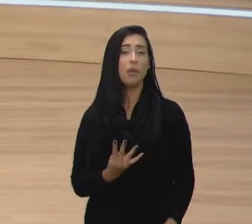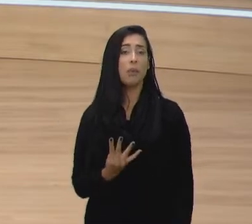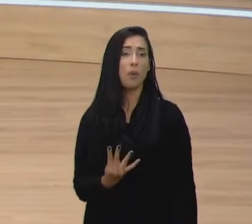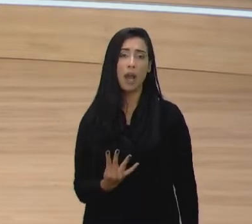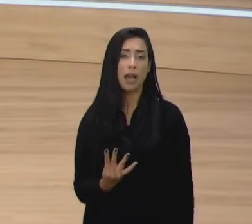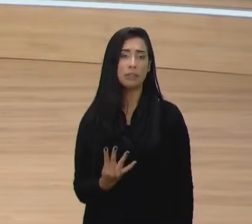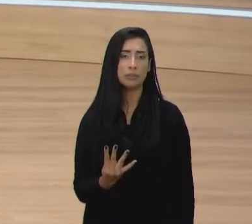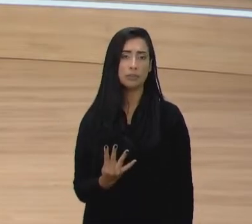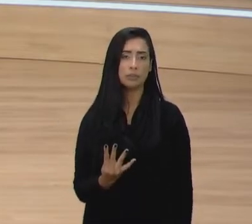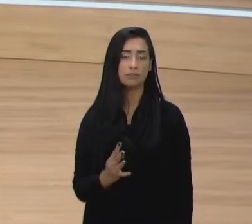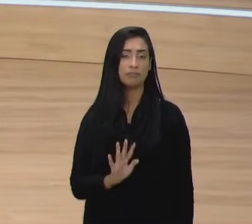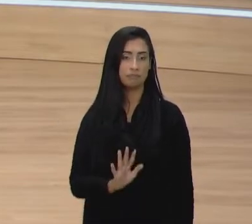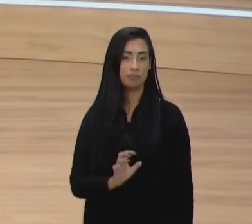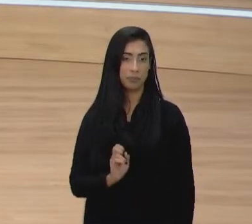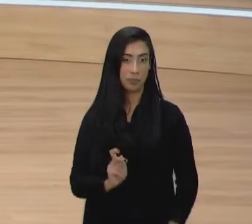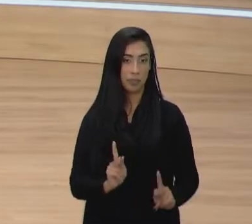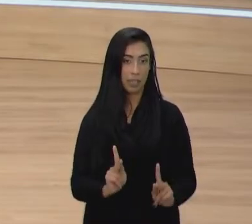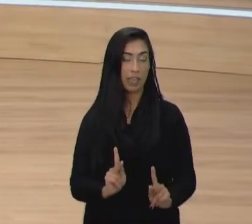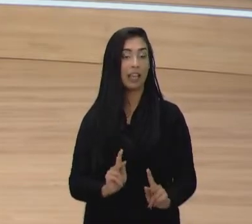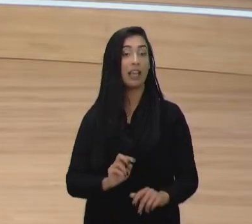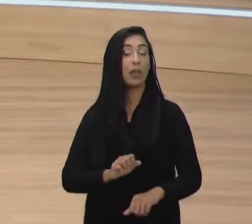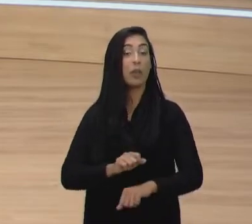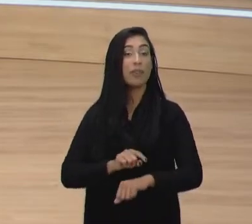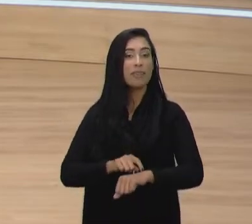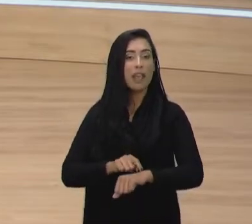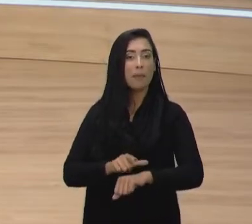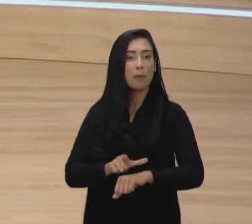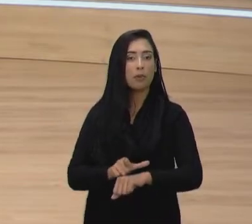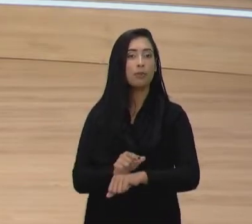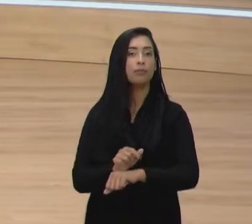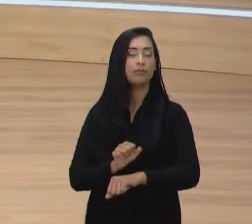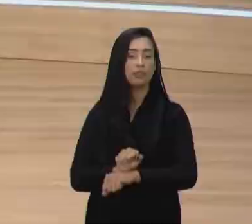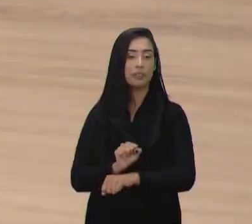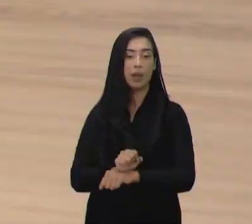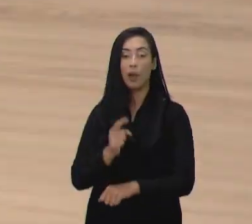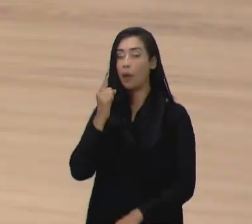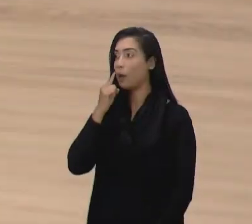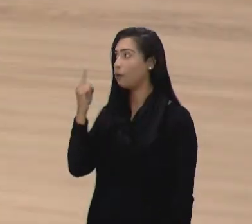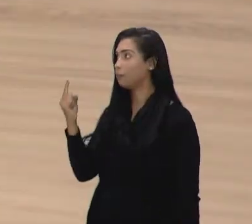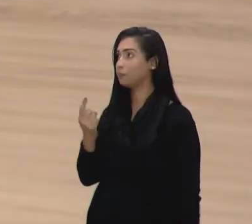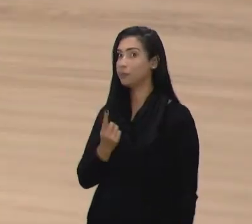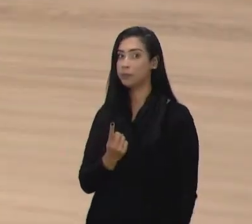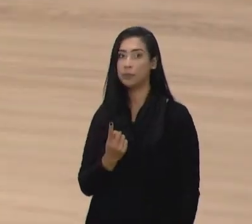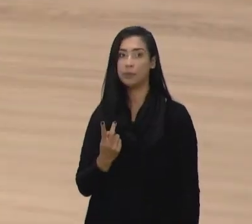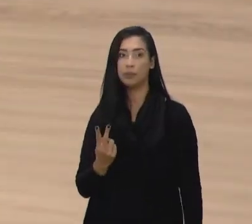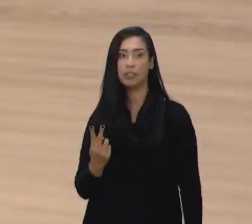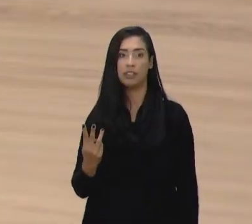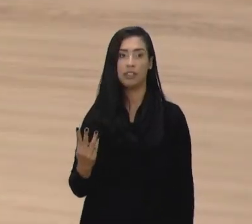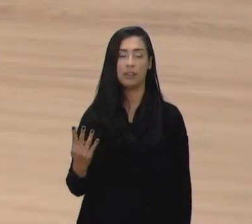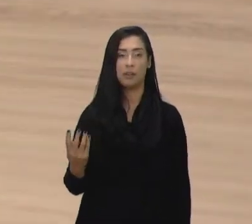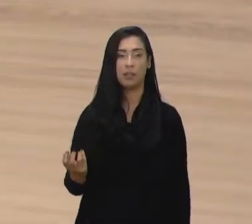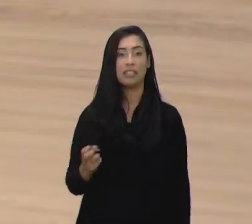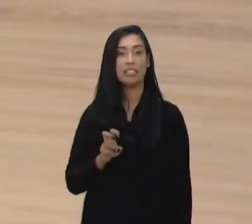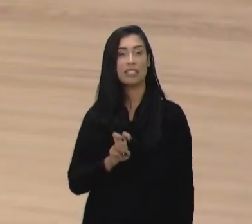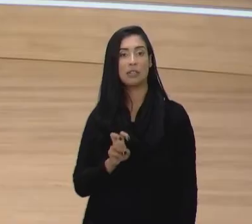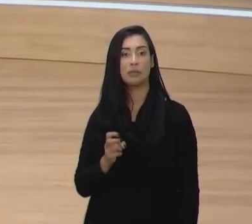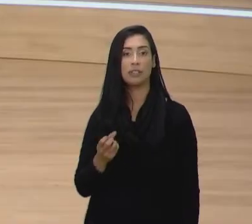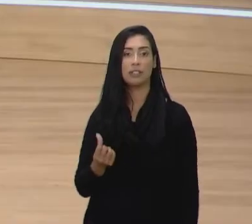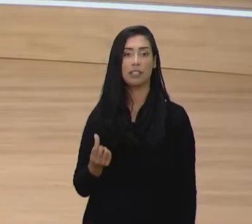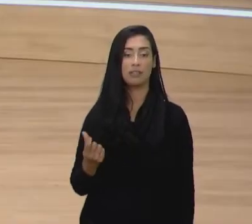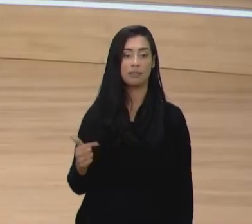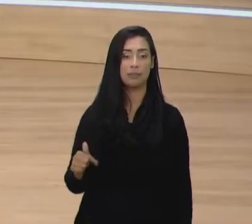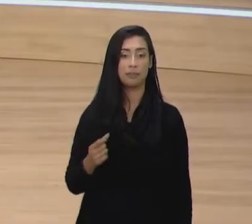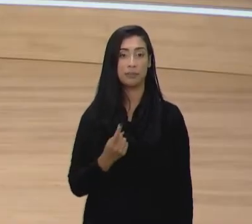porque a gente não pisa, mas a gente espera esse tempo. Então seria 1, 2, 3, 4, 5, 6, 7, 8.